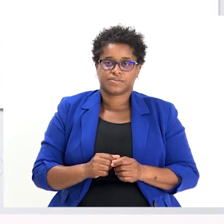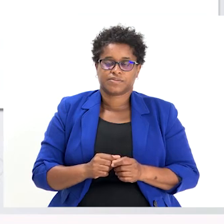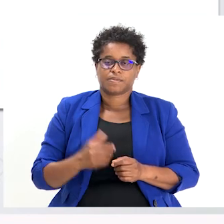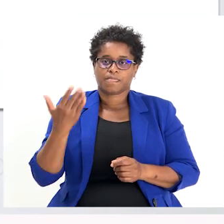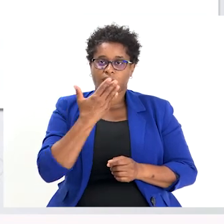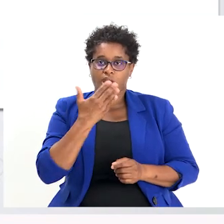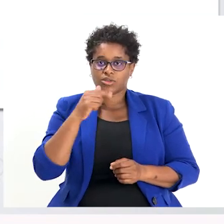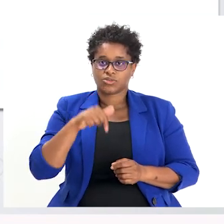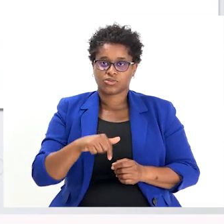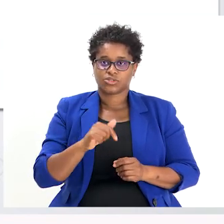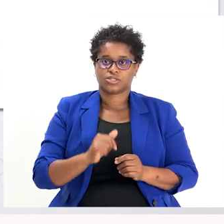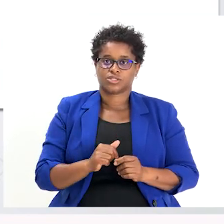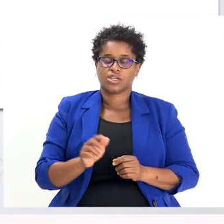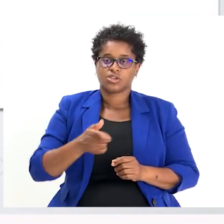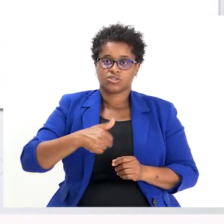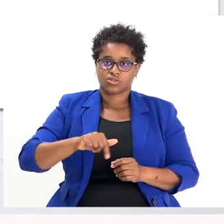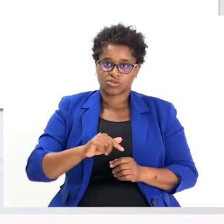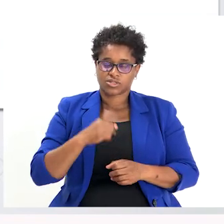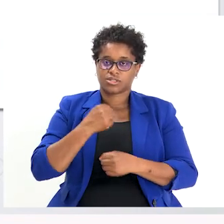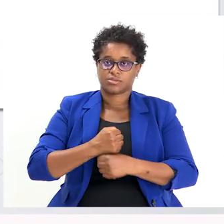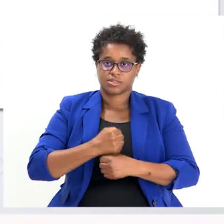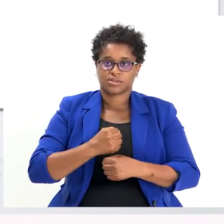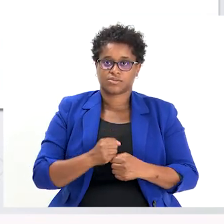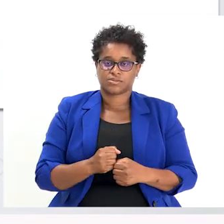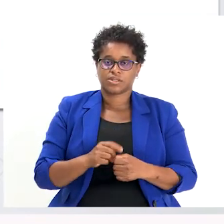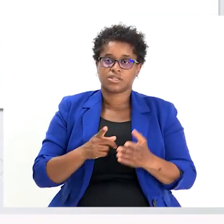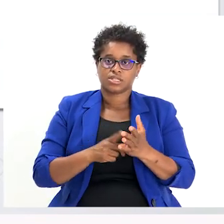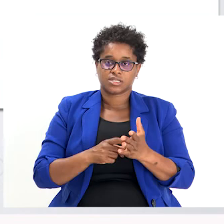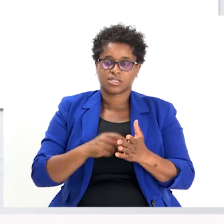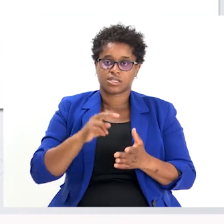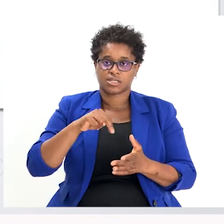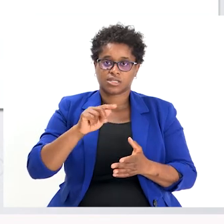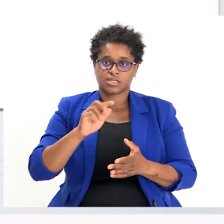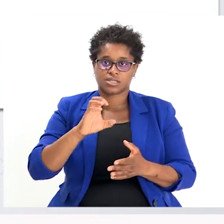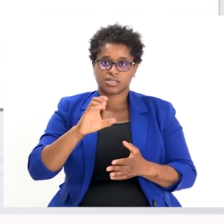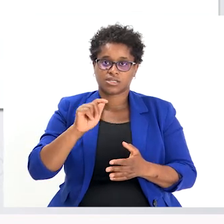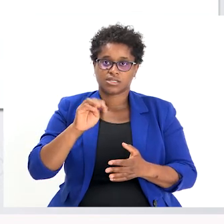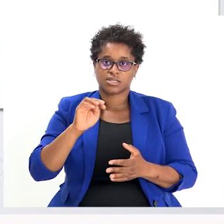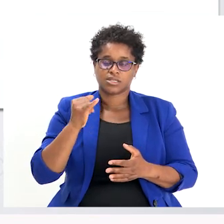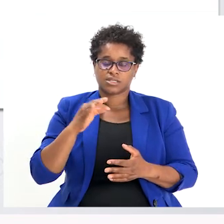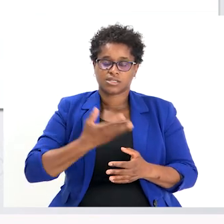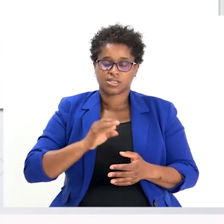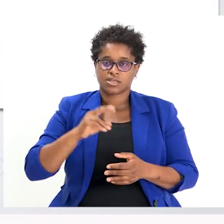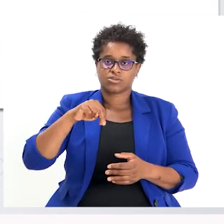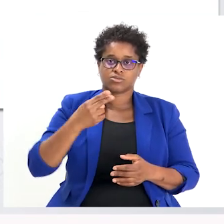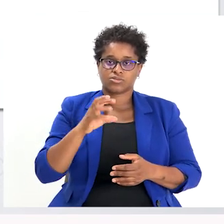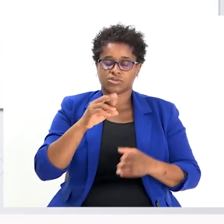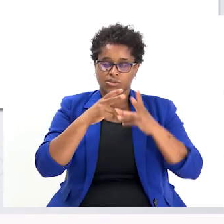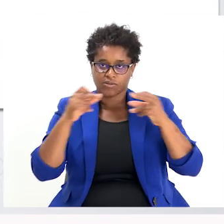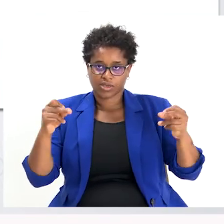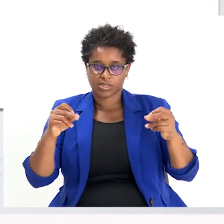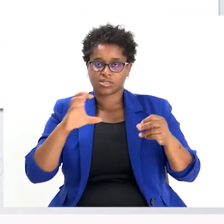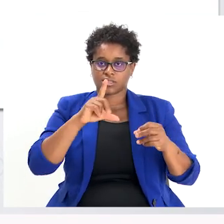Na aula de hoje, nós vimos necessidades, noção e classificação, que é a